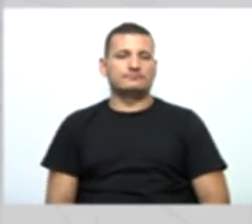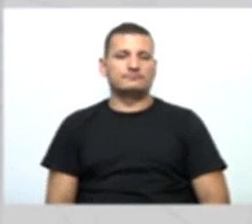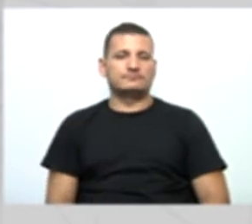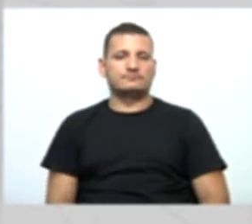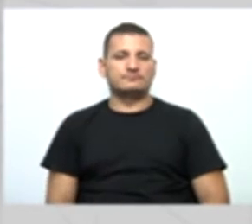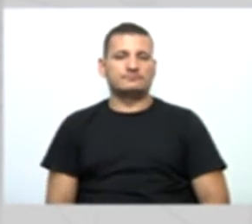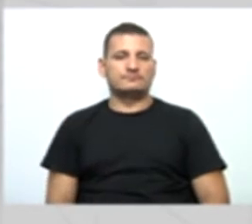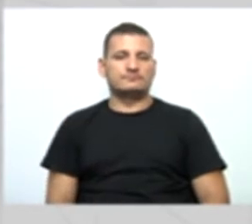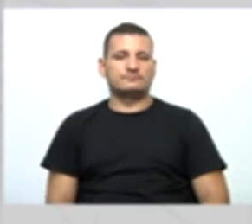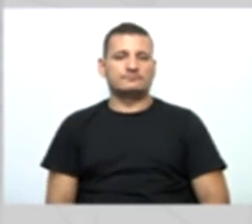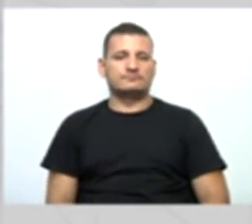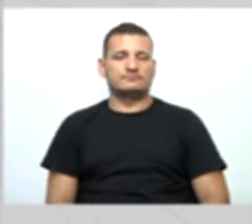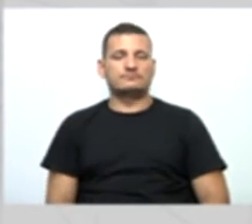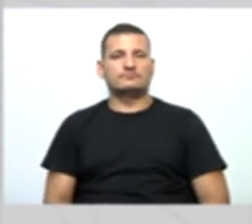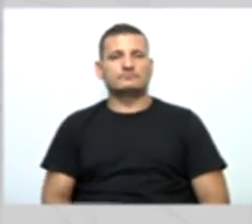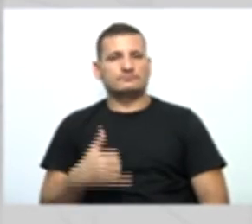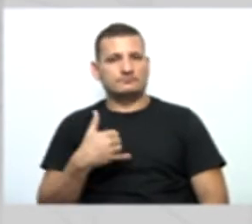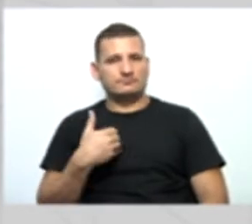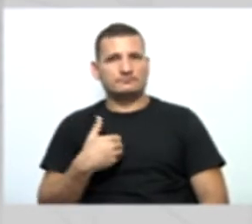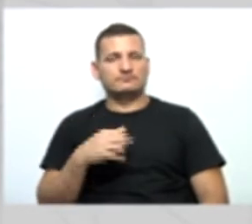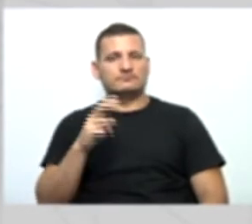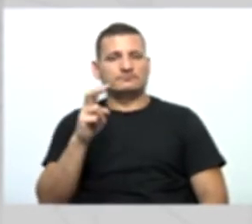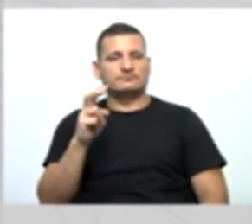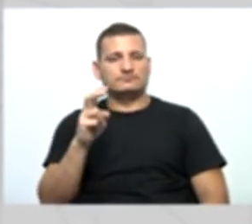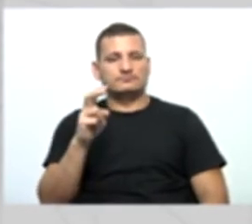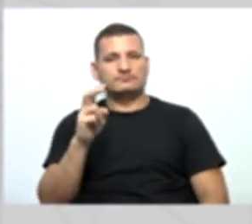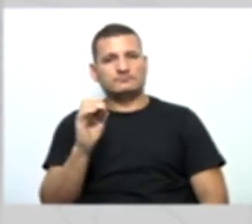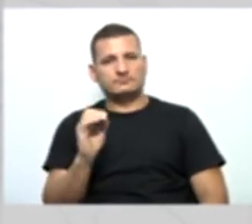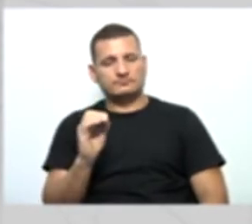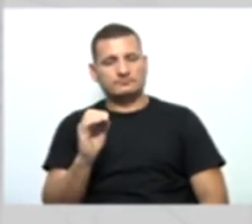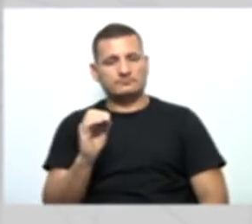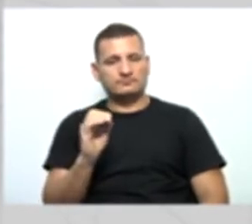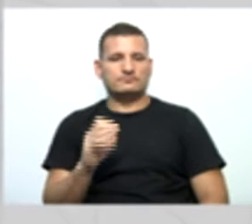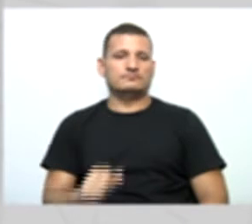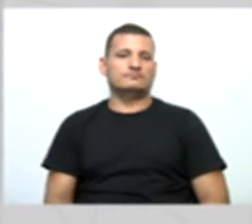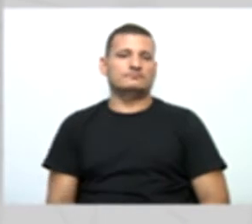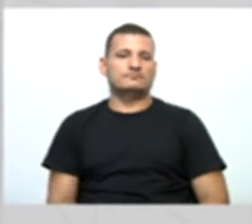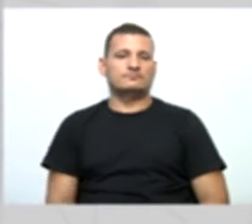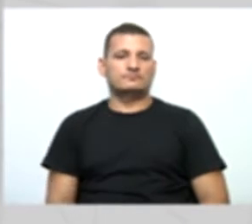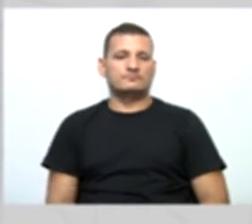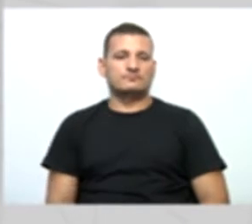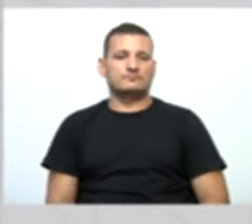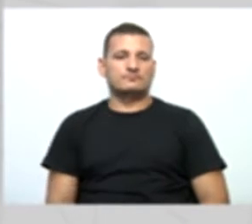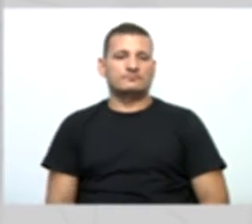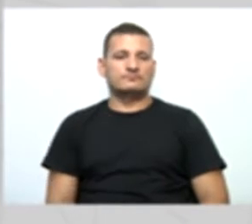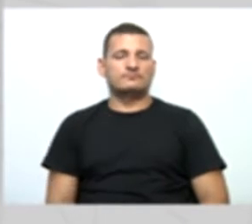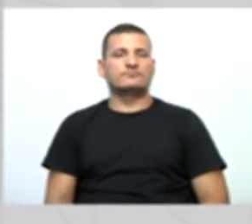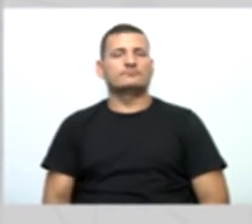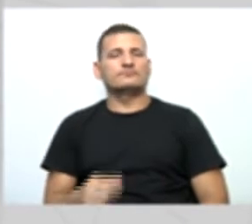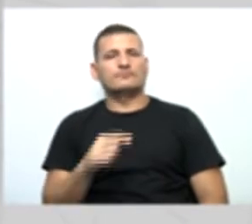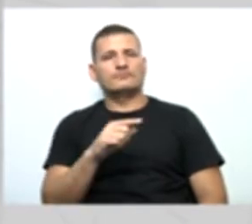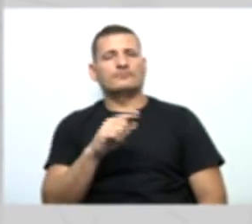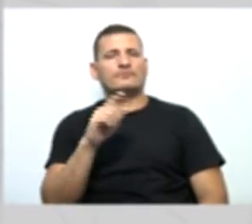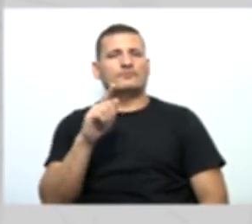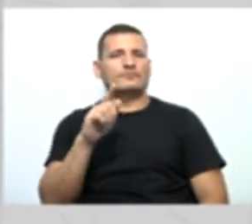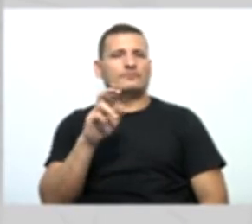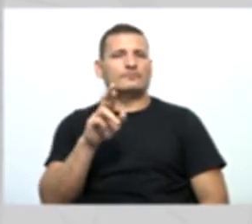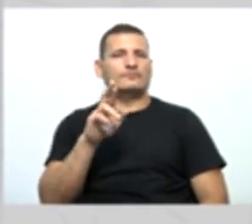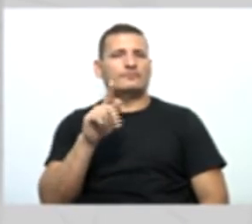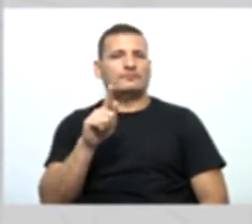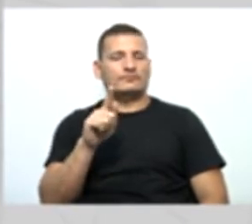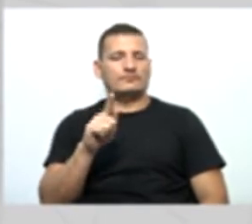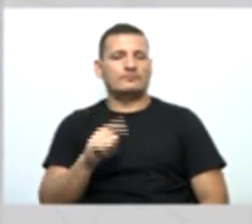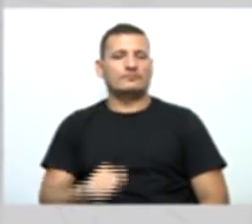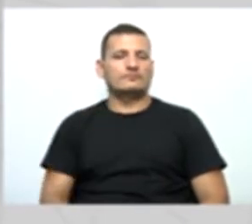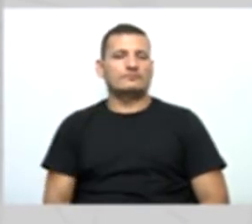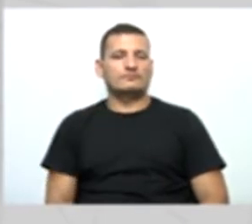chamada Alan tem 50 anos. Ok? 50 anos. Qual que pode ser o RG dessa pessoa Alan? Vamos colocar